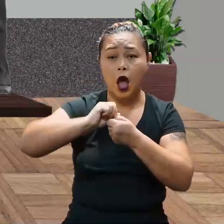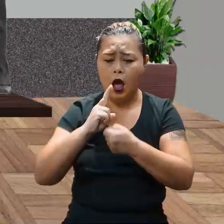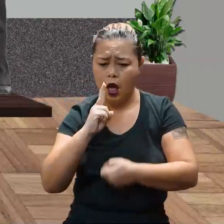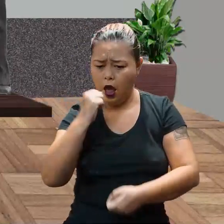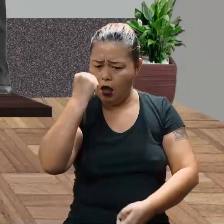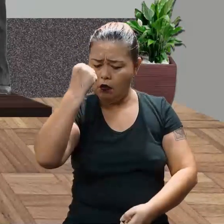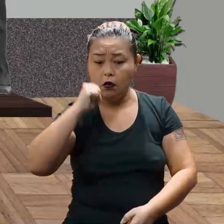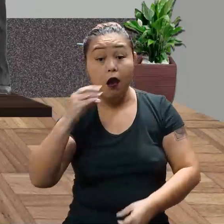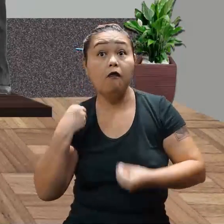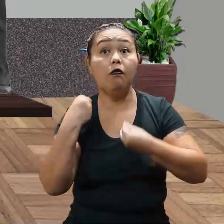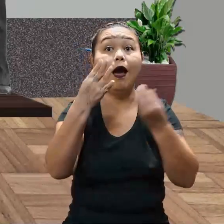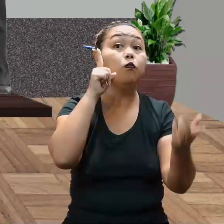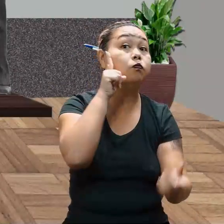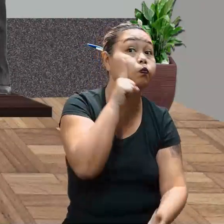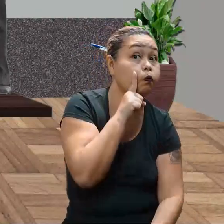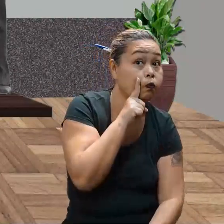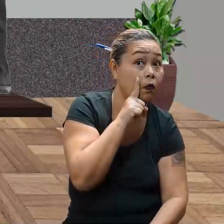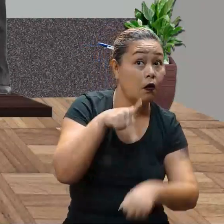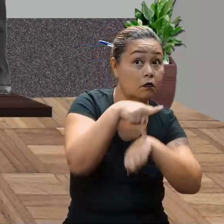poder passa para os Estados Unidos.